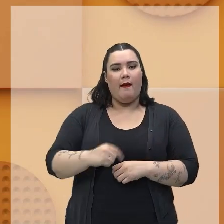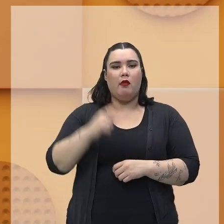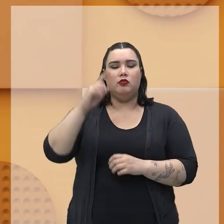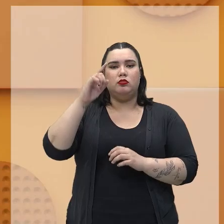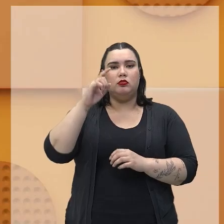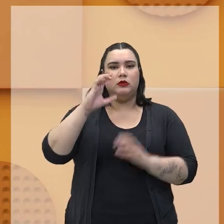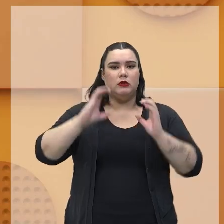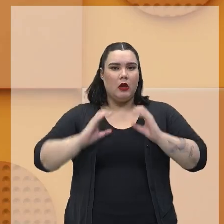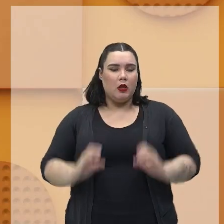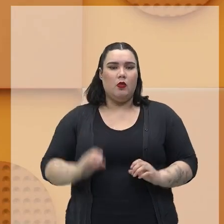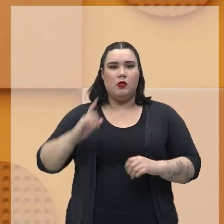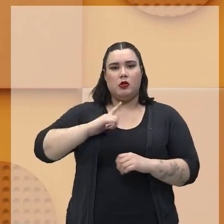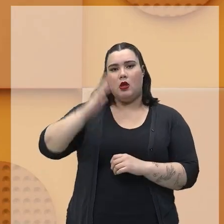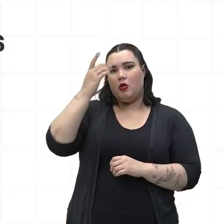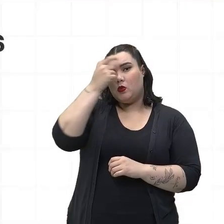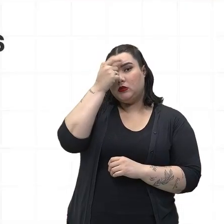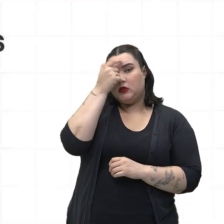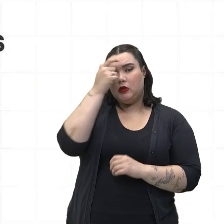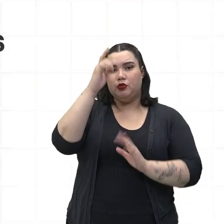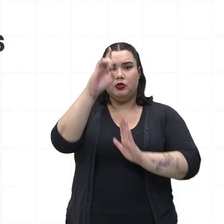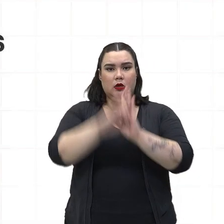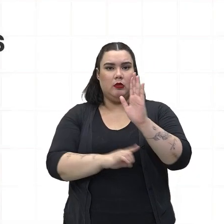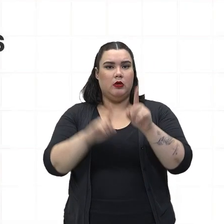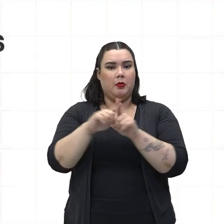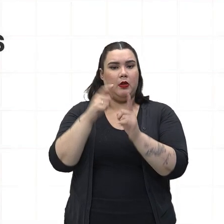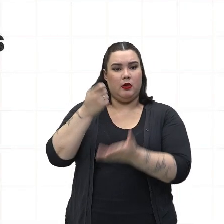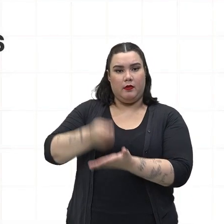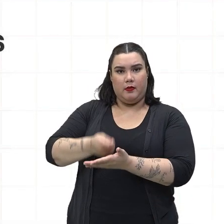deveres. Vamos adiante com o texto. Vamos lá, galera.